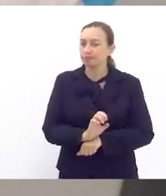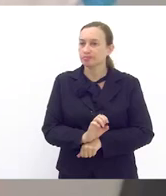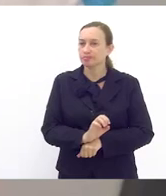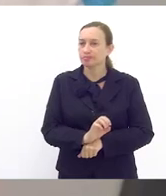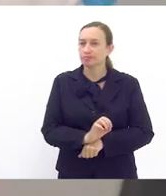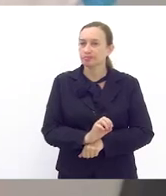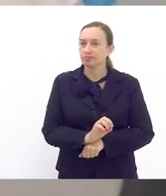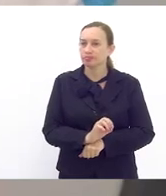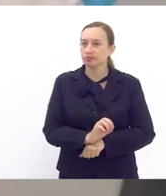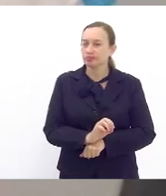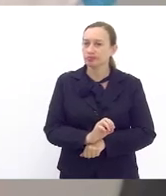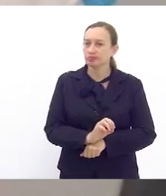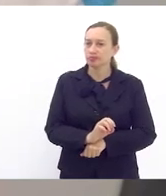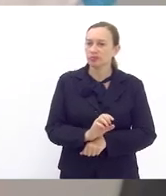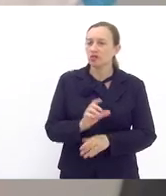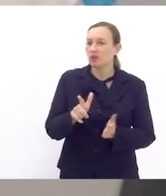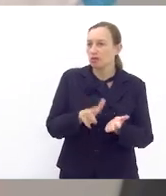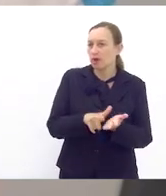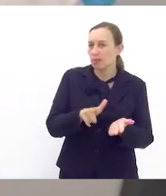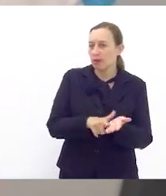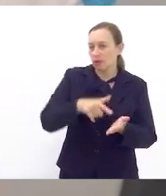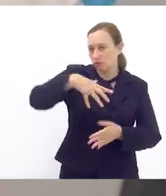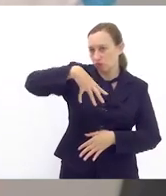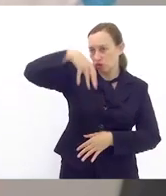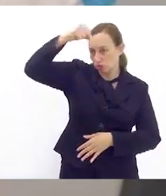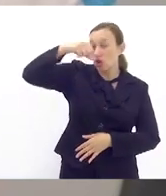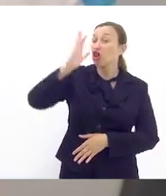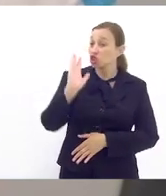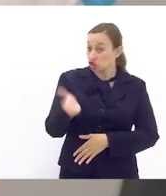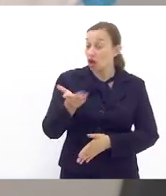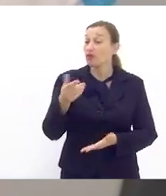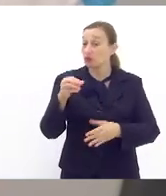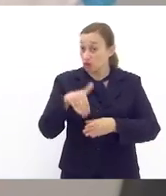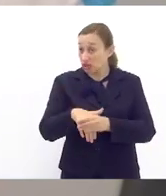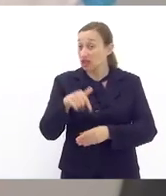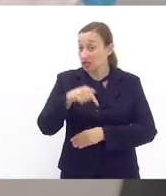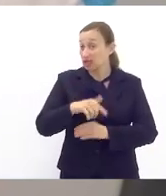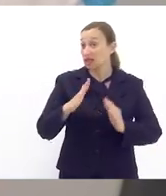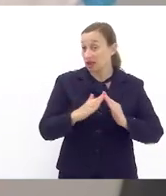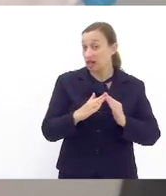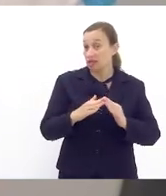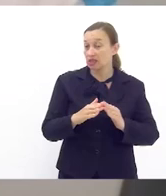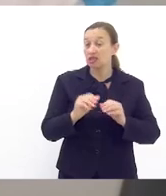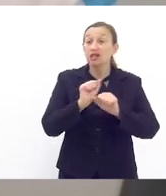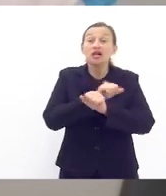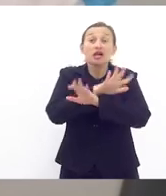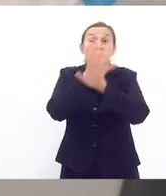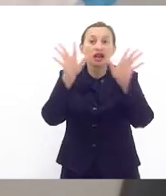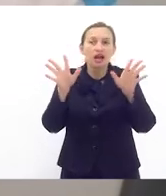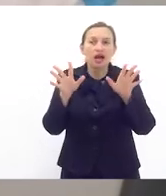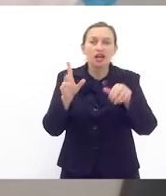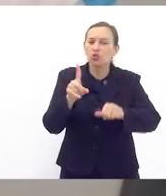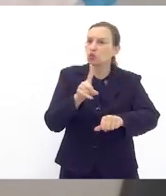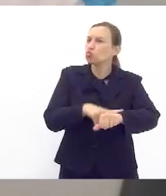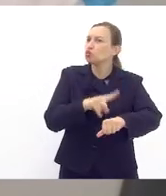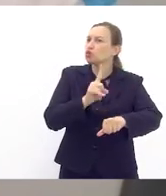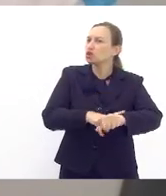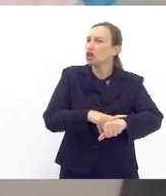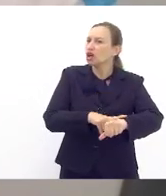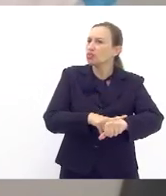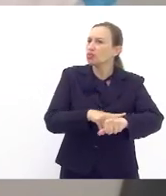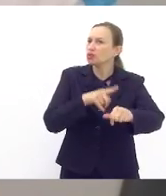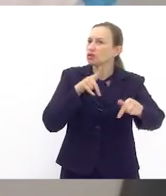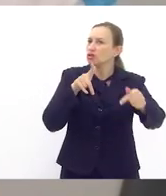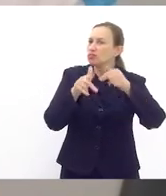deles é que na conta de luz isso já foi votado aqui na Casa Esteja transparente o tempo é de